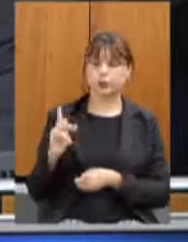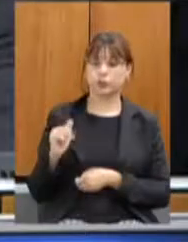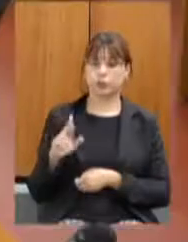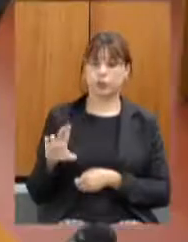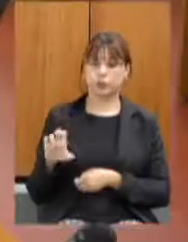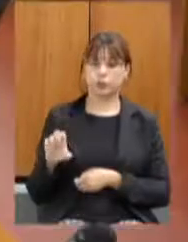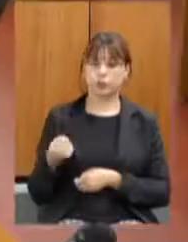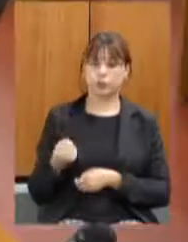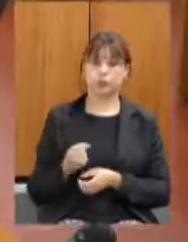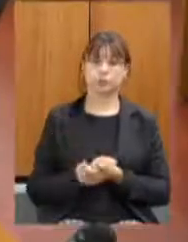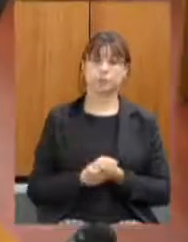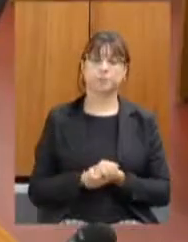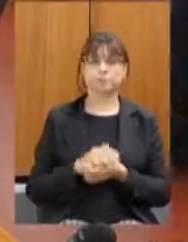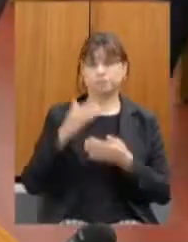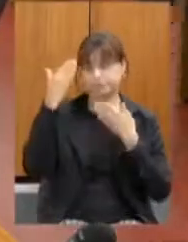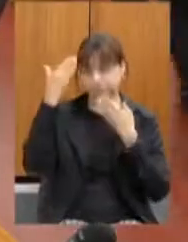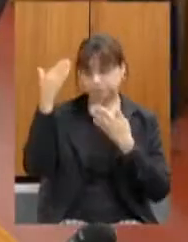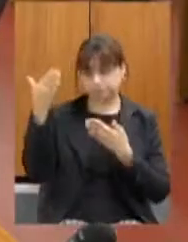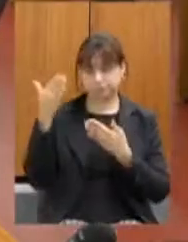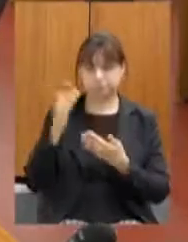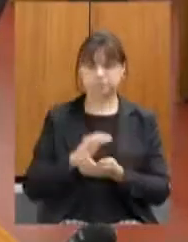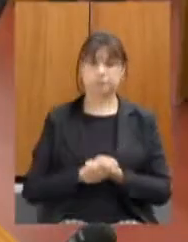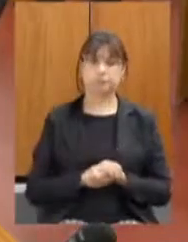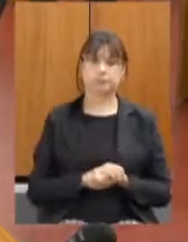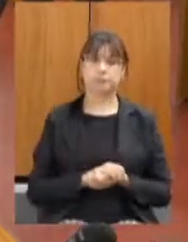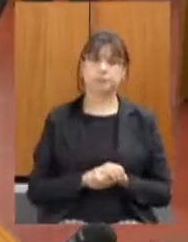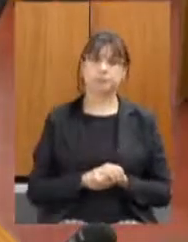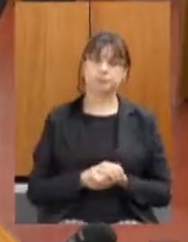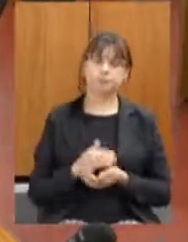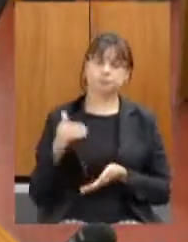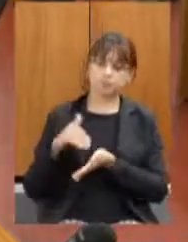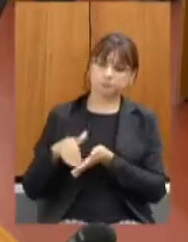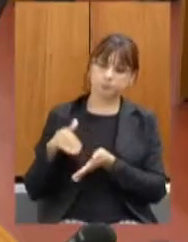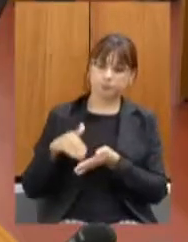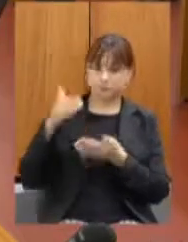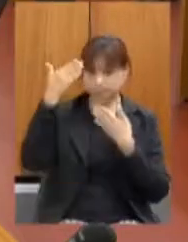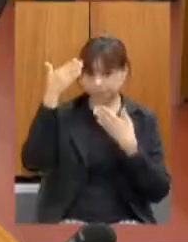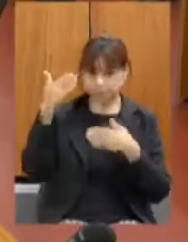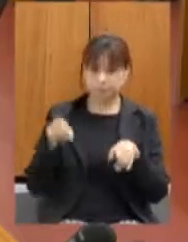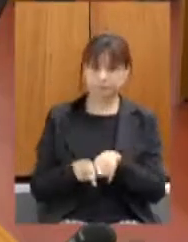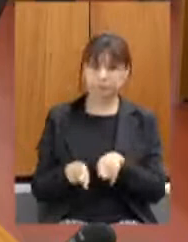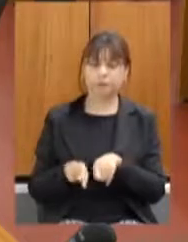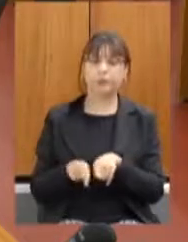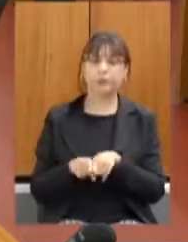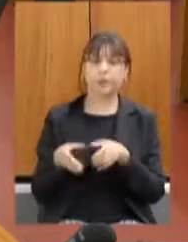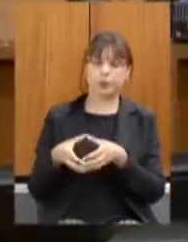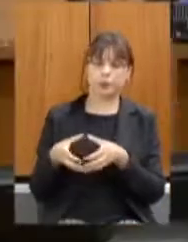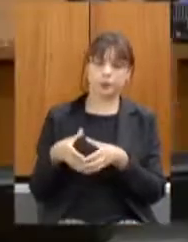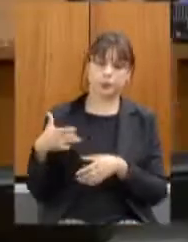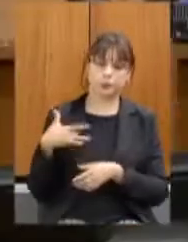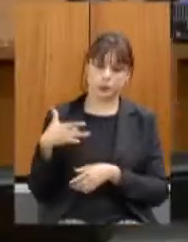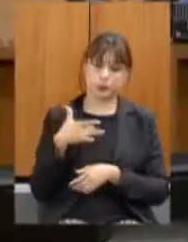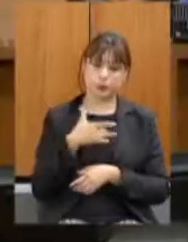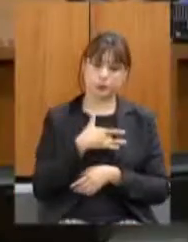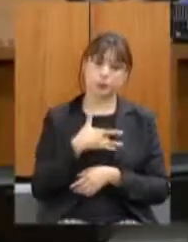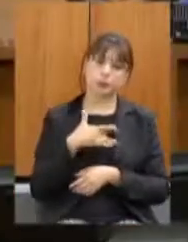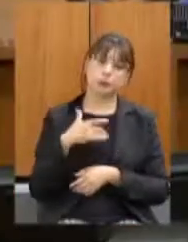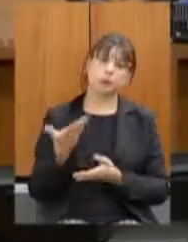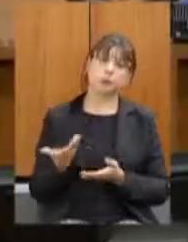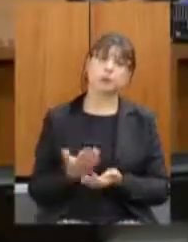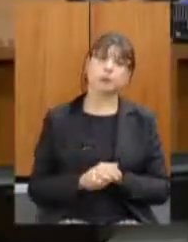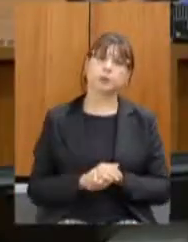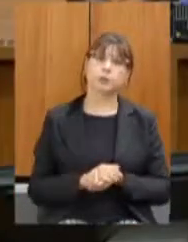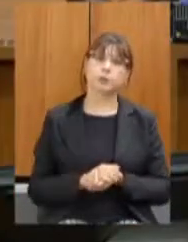Santos favor eu quero agradecer para o secretário agradecer também a comissão de saúde por essa oportunidade